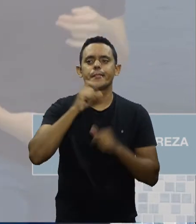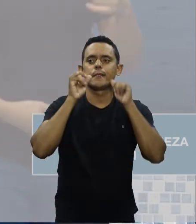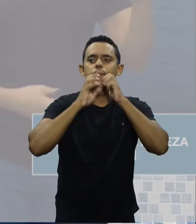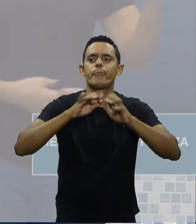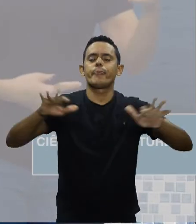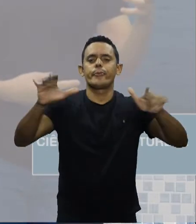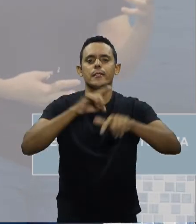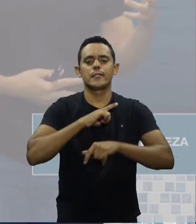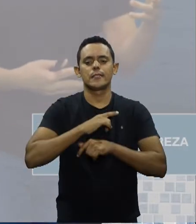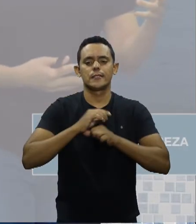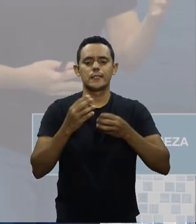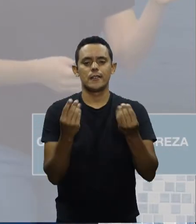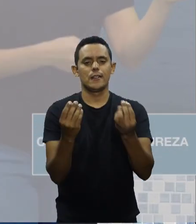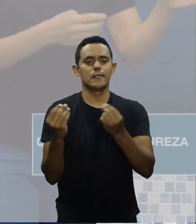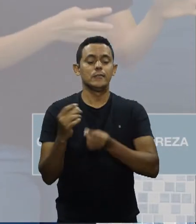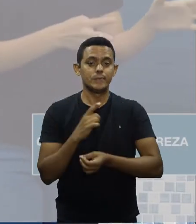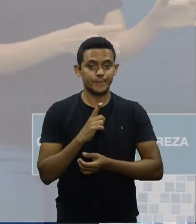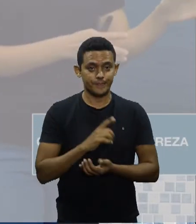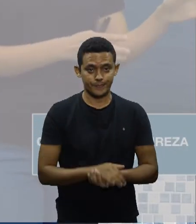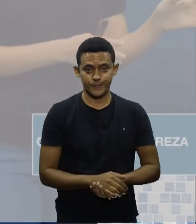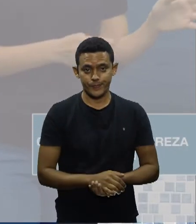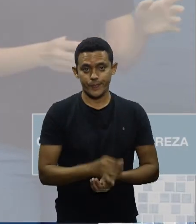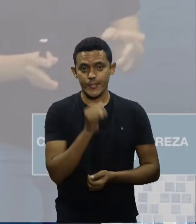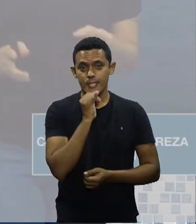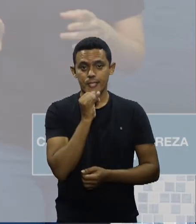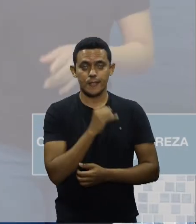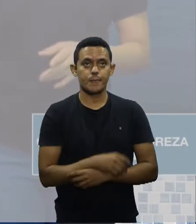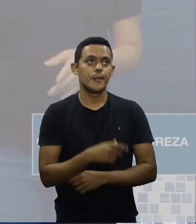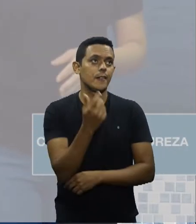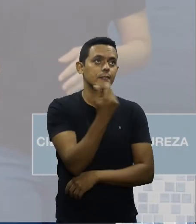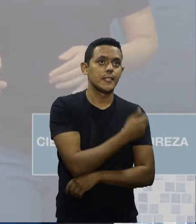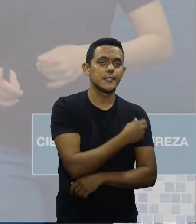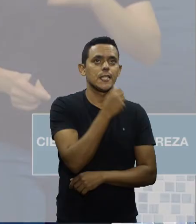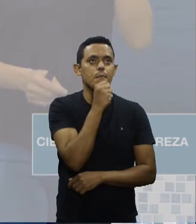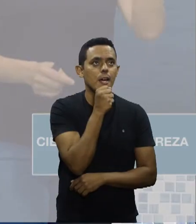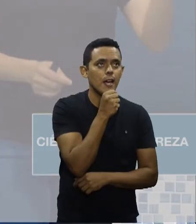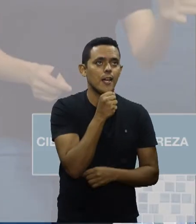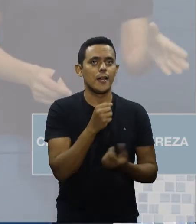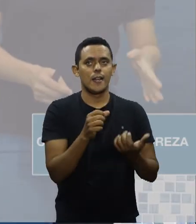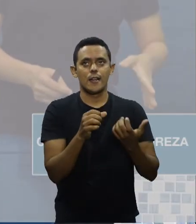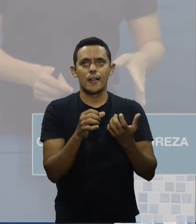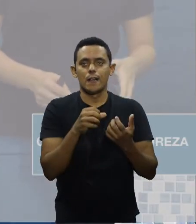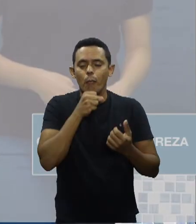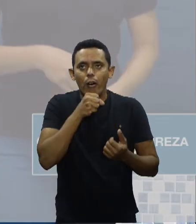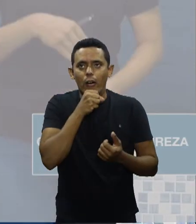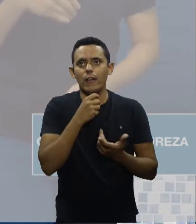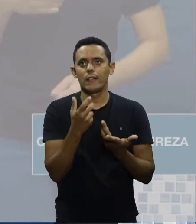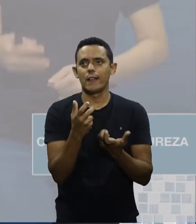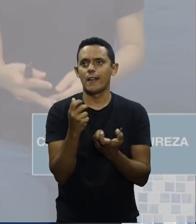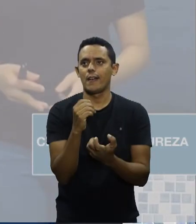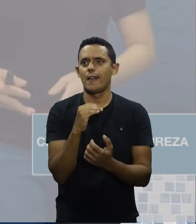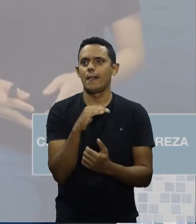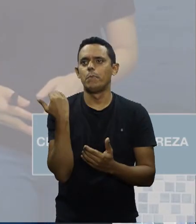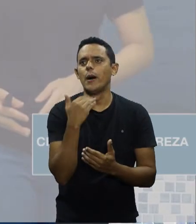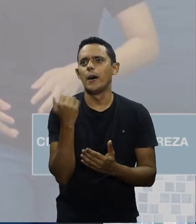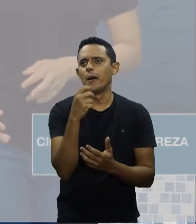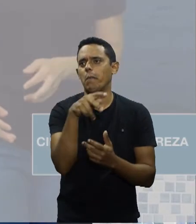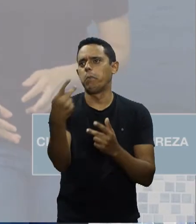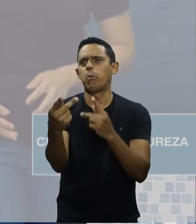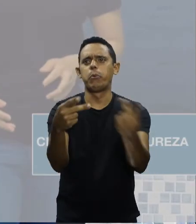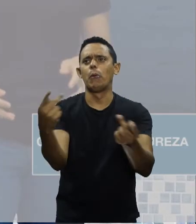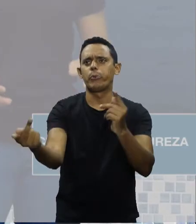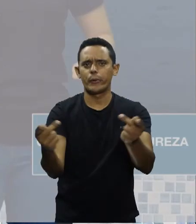vocês lembram que é vacina para a gripe do idoso é porque quer matar o idoso a vacina para o HPV